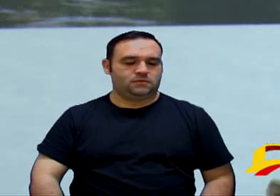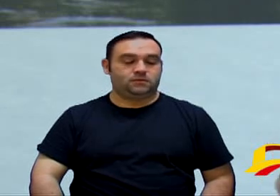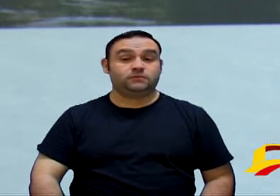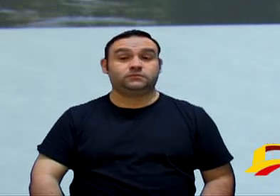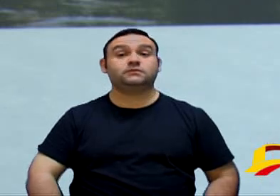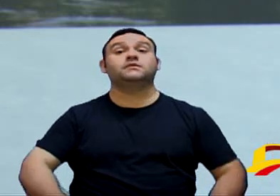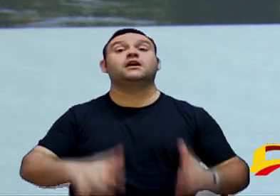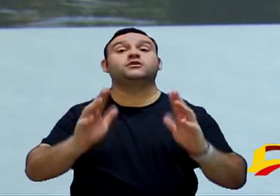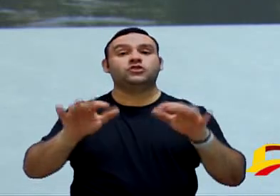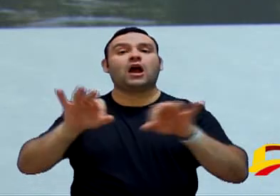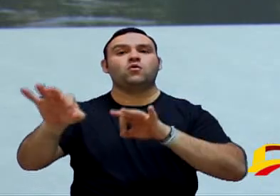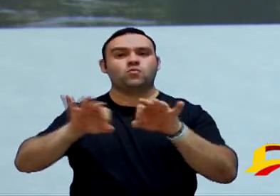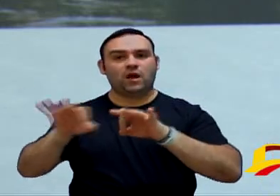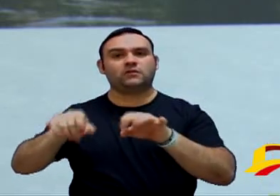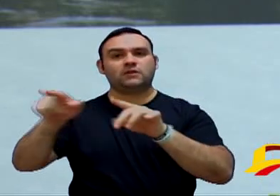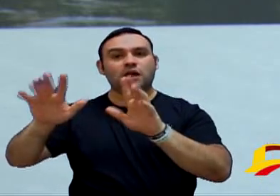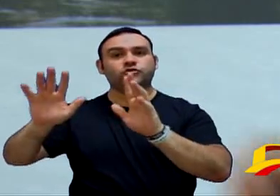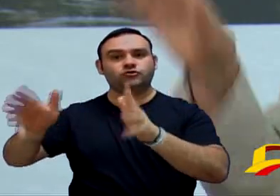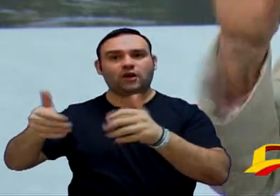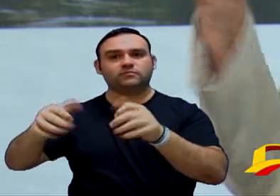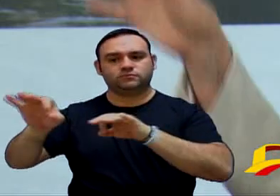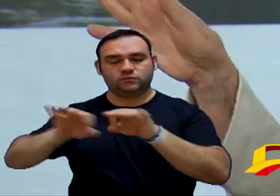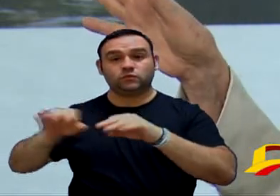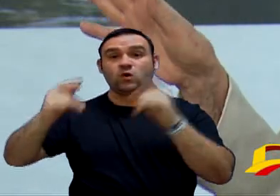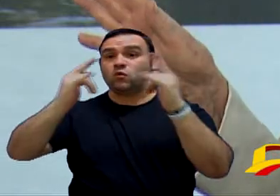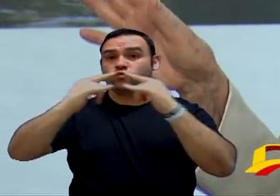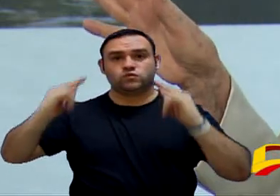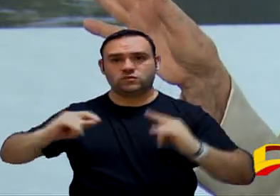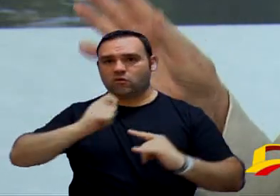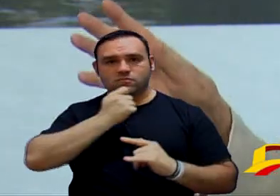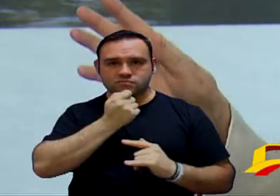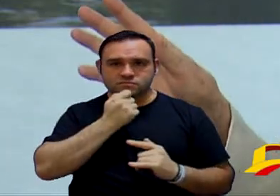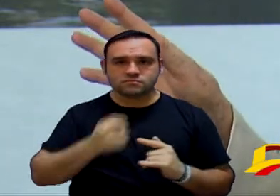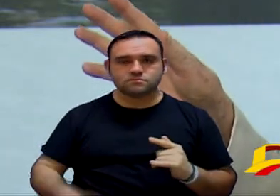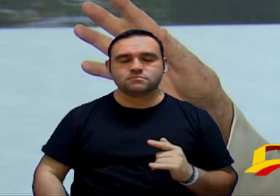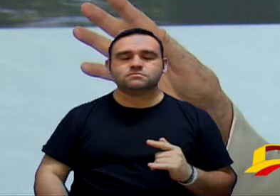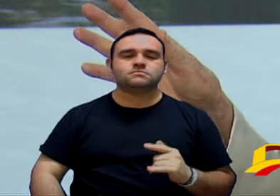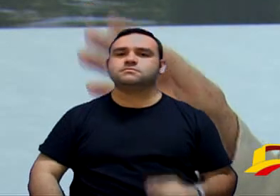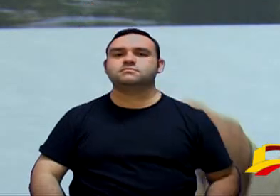já está arrumadinho Vereador O Chico não